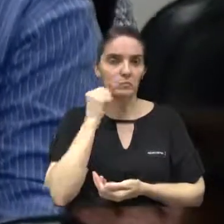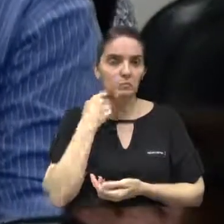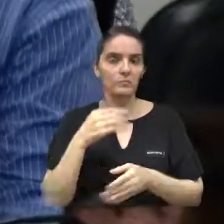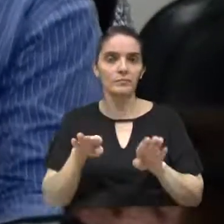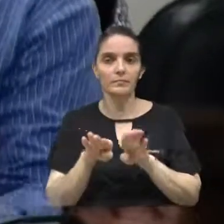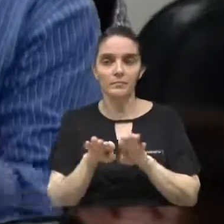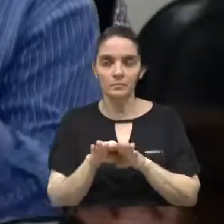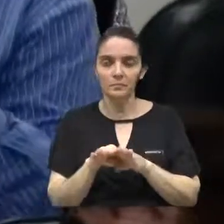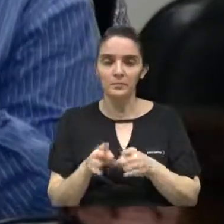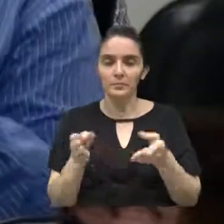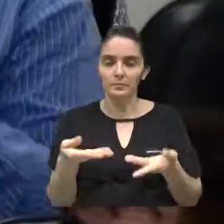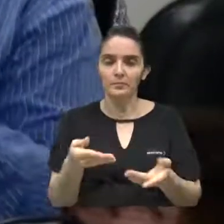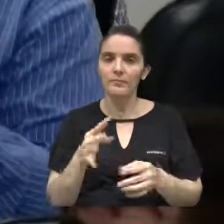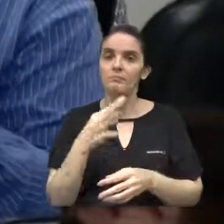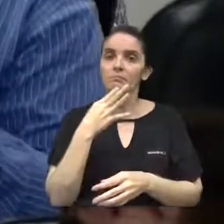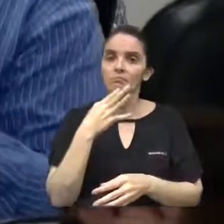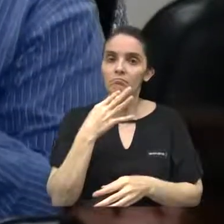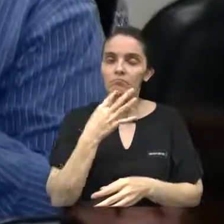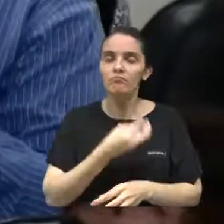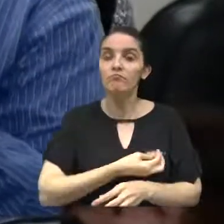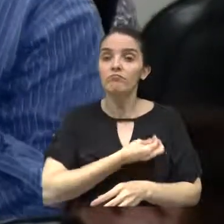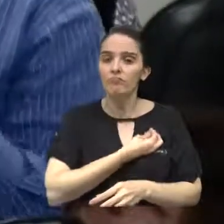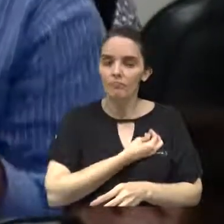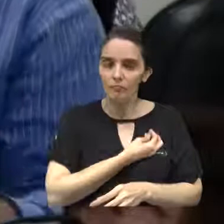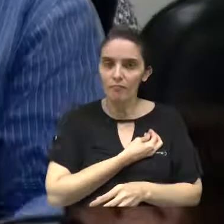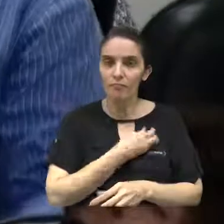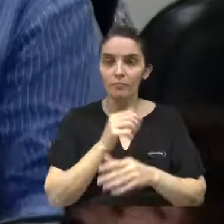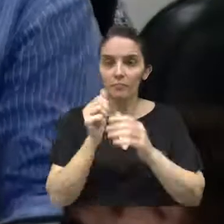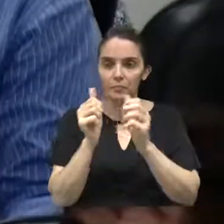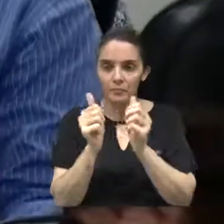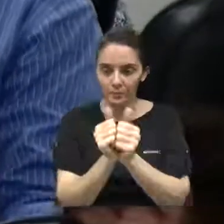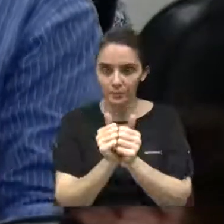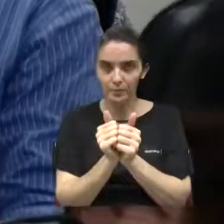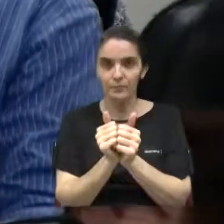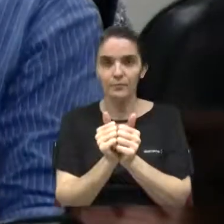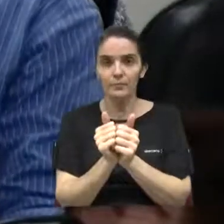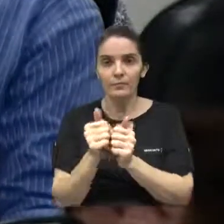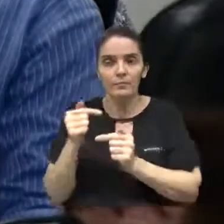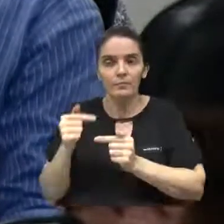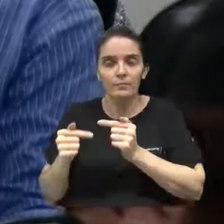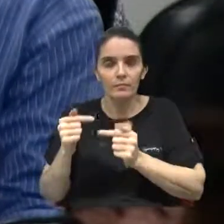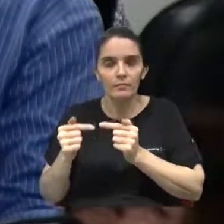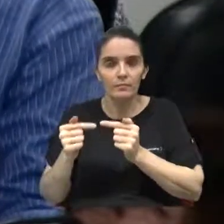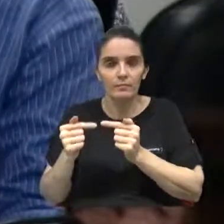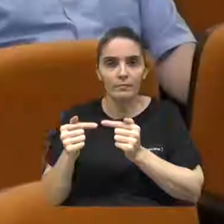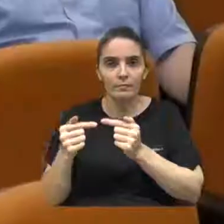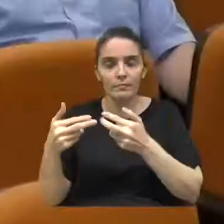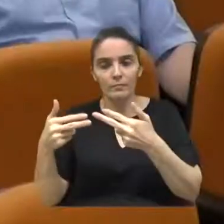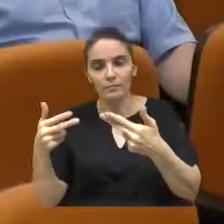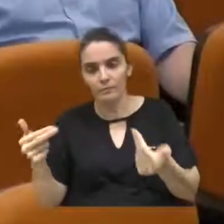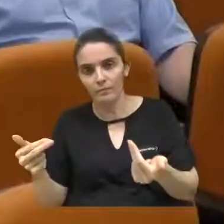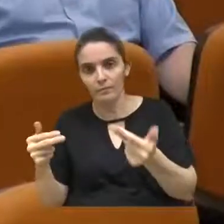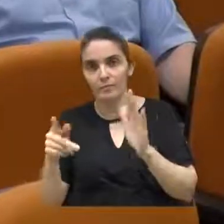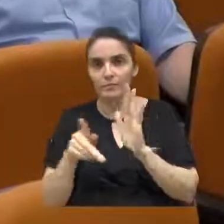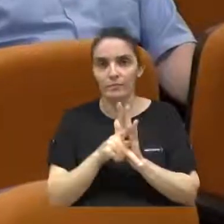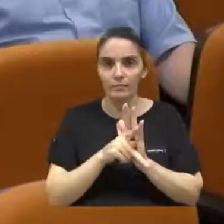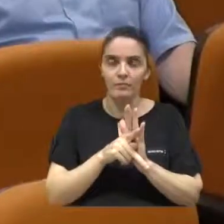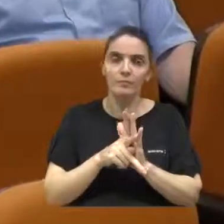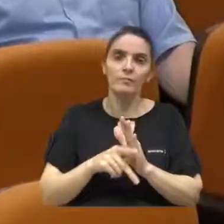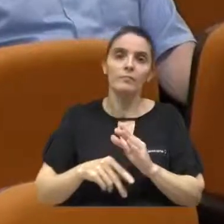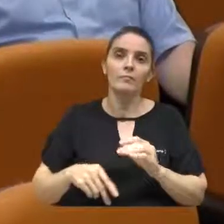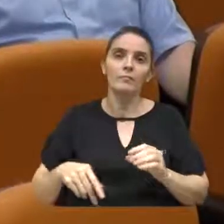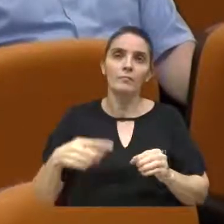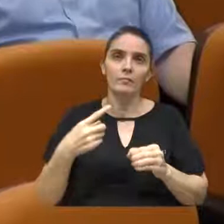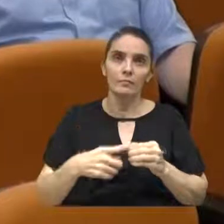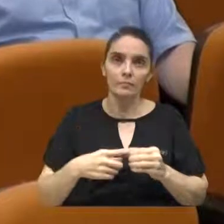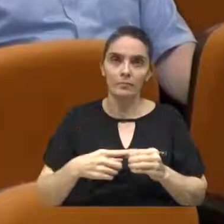conhecê-lo pessoalmente para que juntos possamos discutir a respeito de nossa cidade e do trabalho social que eu sei